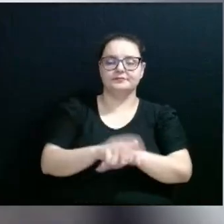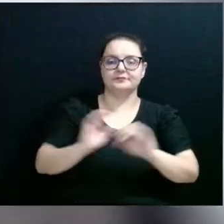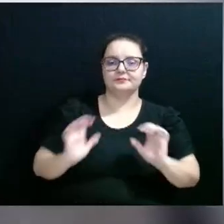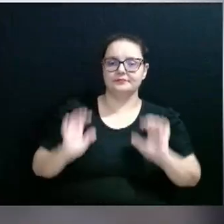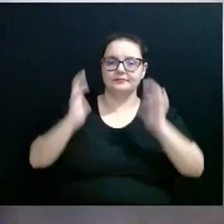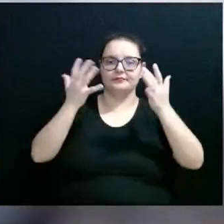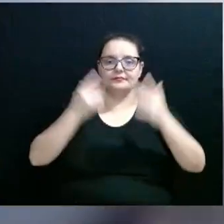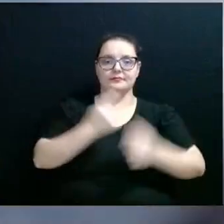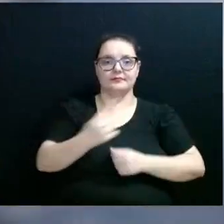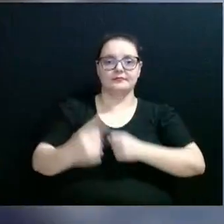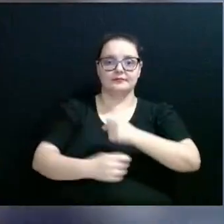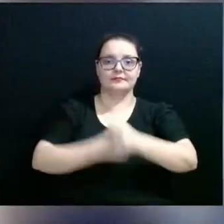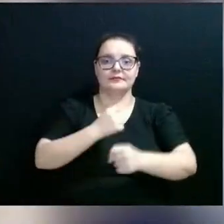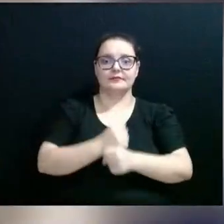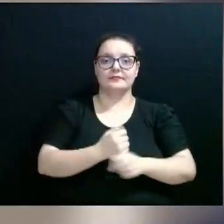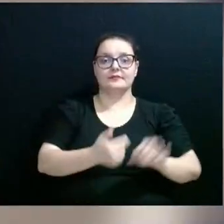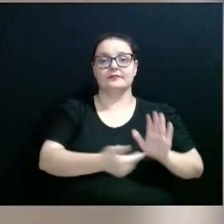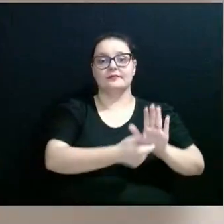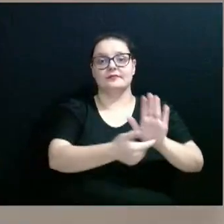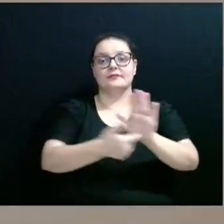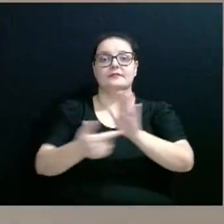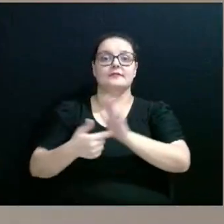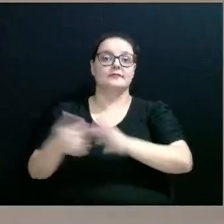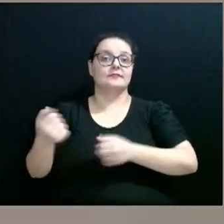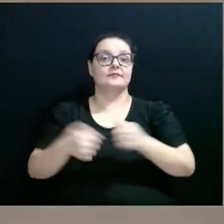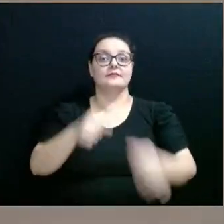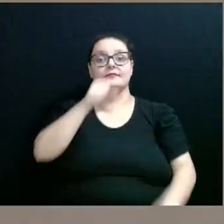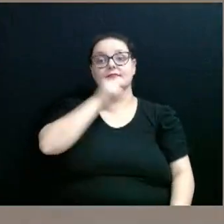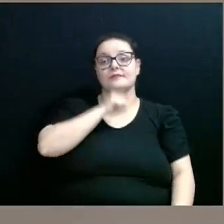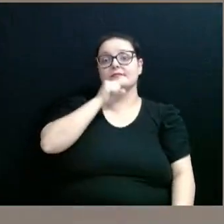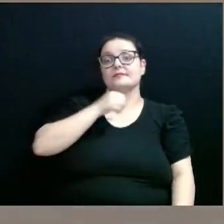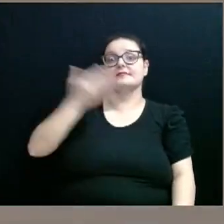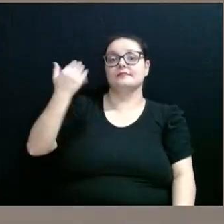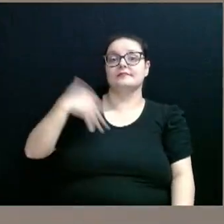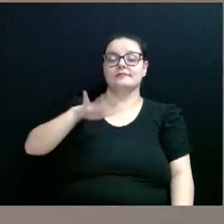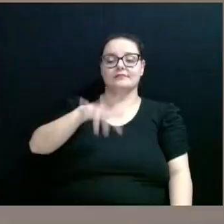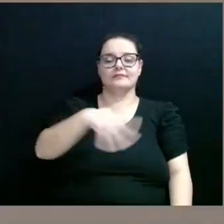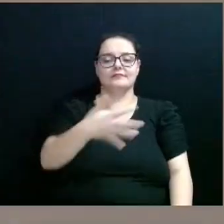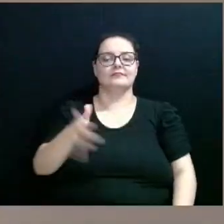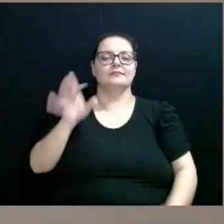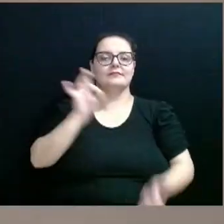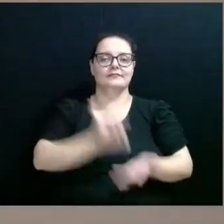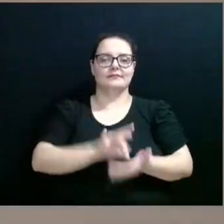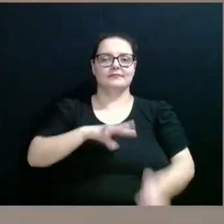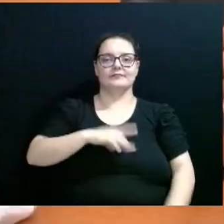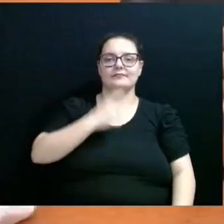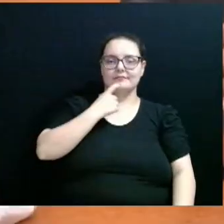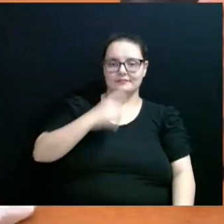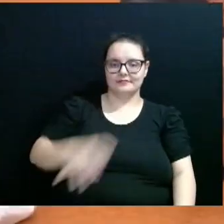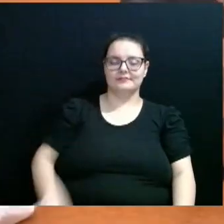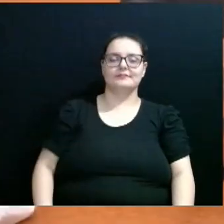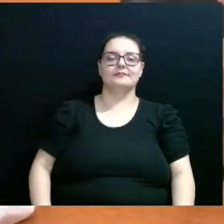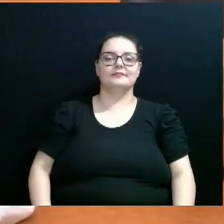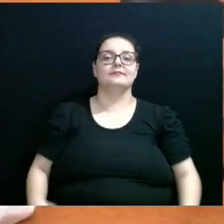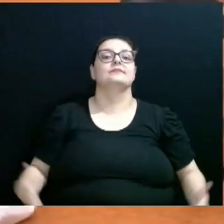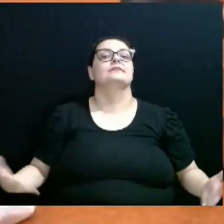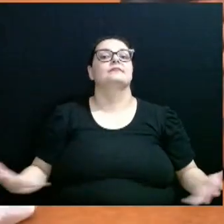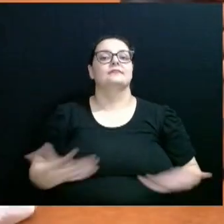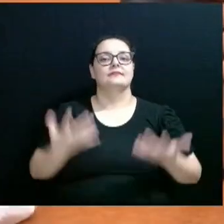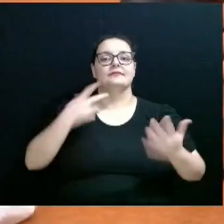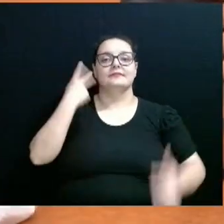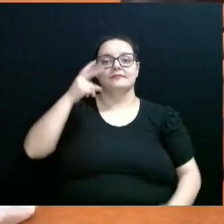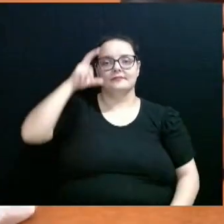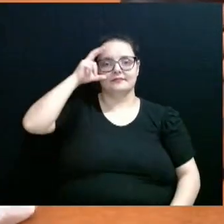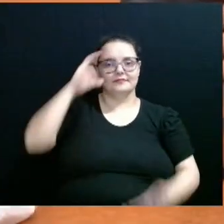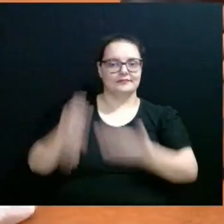de exposição de carros antigos no calendário oficial do município. Uma iniciativa do vereador Carlinhos